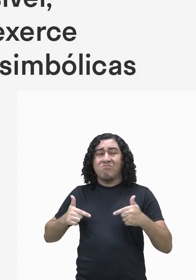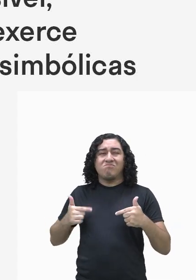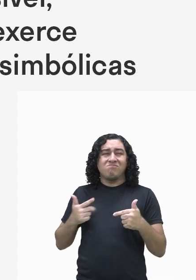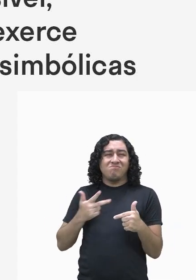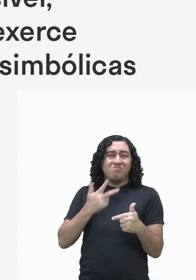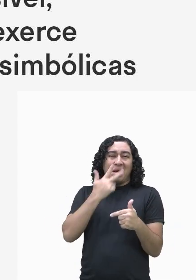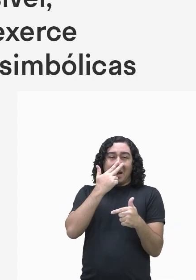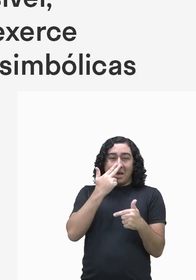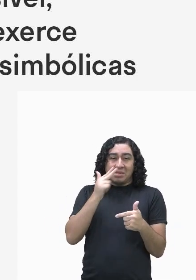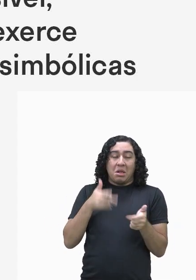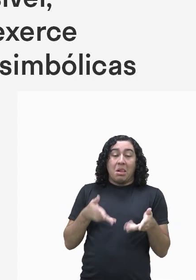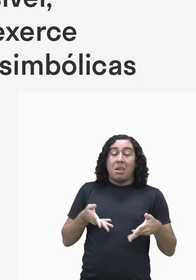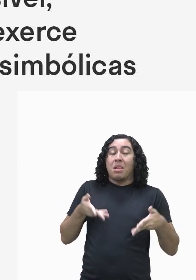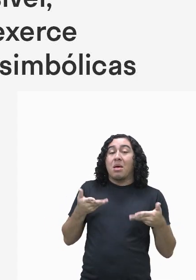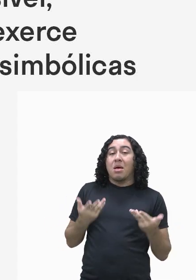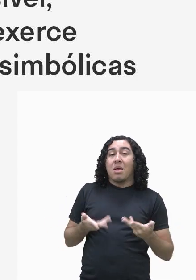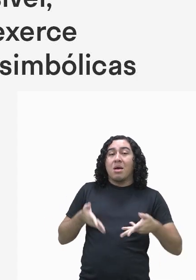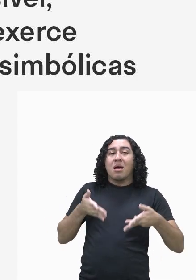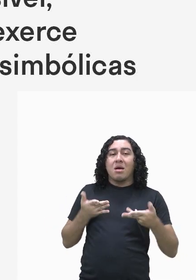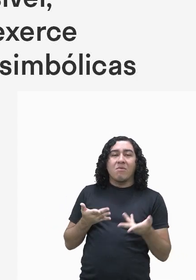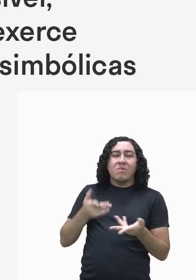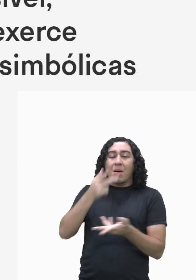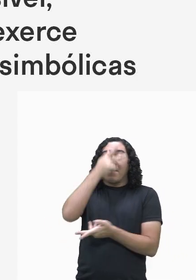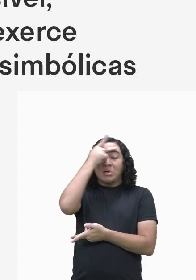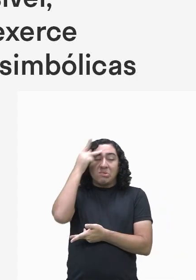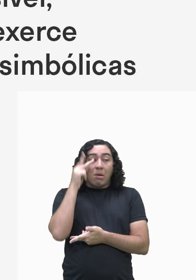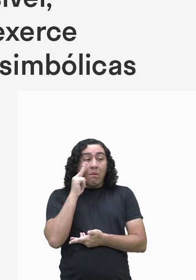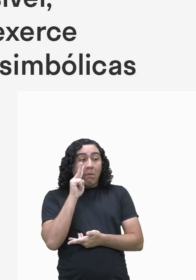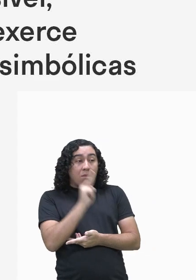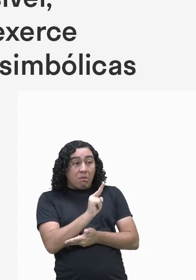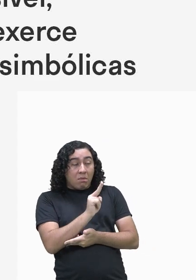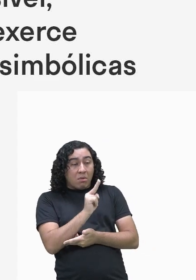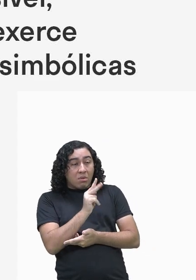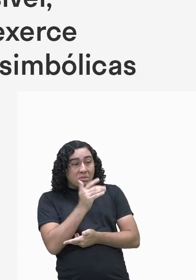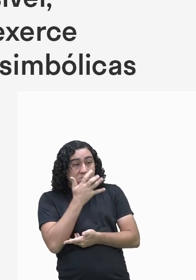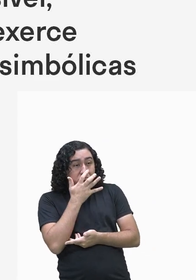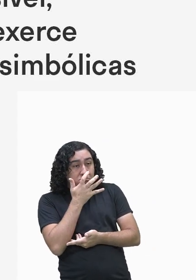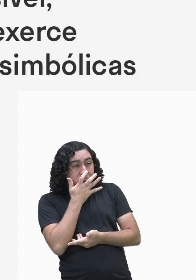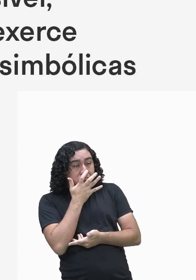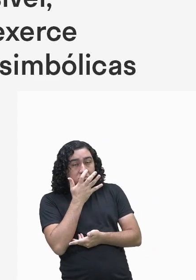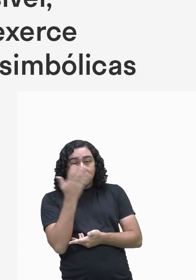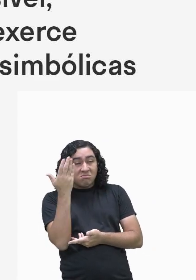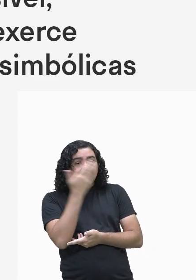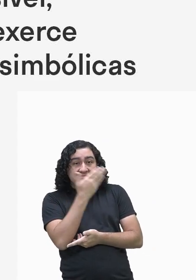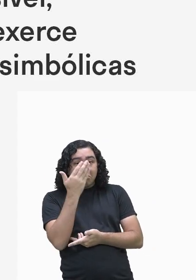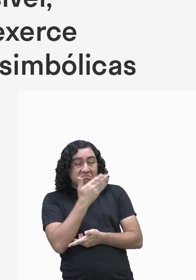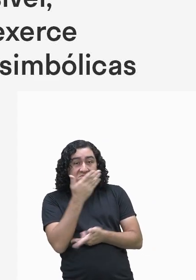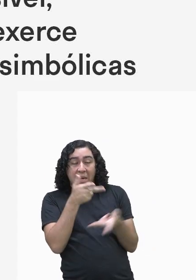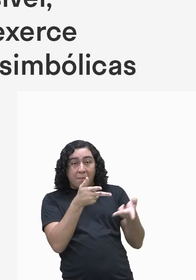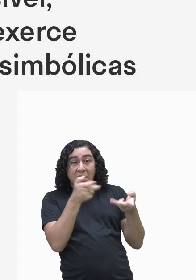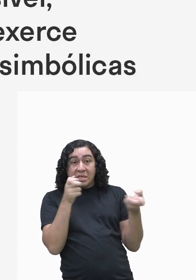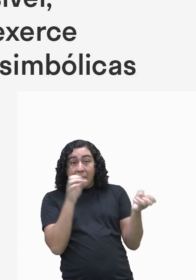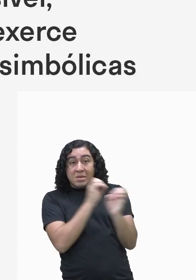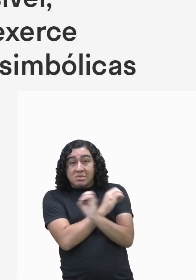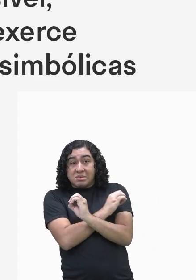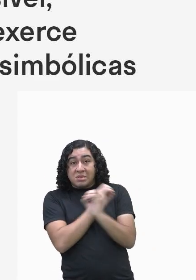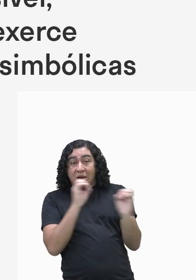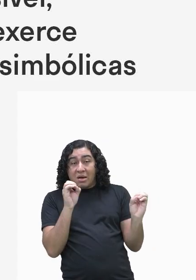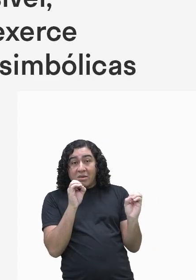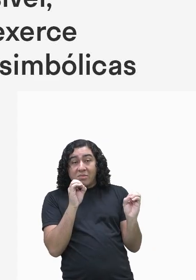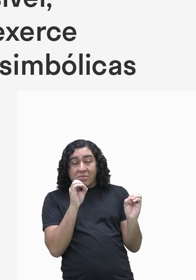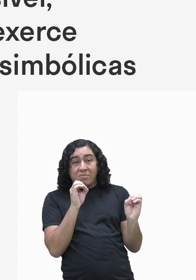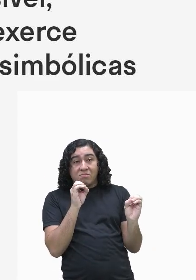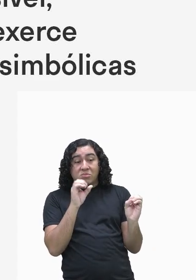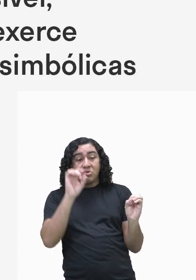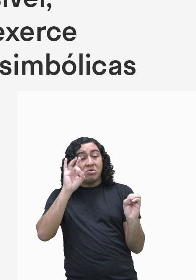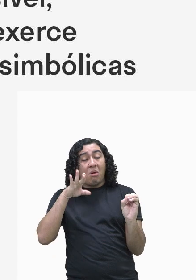assim, suave, invisível. E a pessoa que está sendo, digamos, ordenada a agir de outra